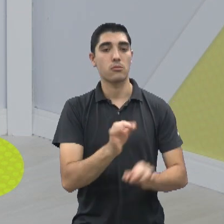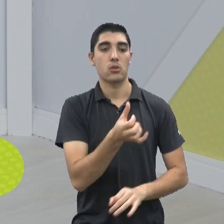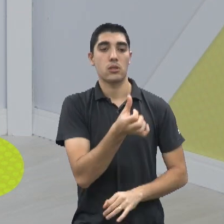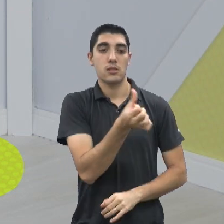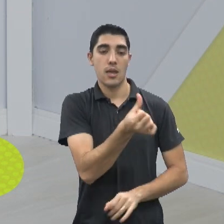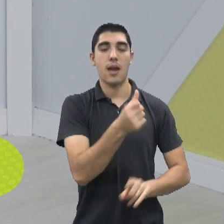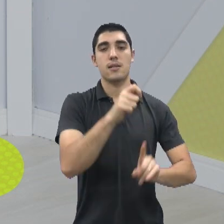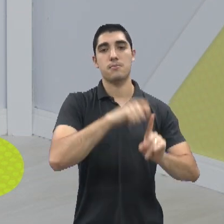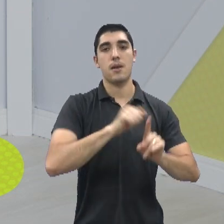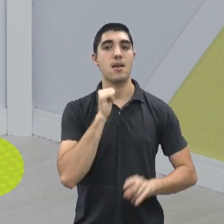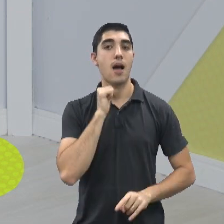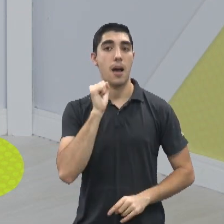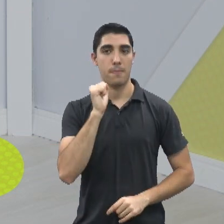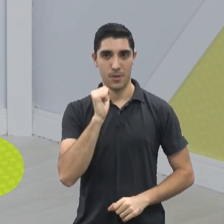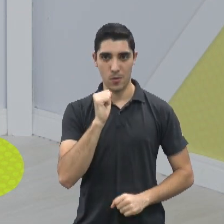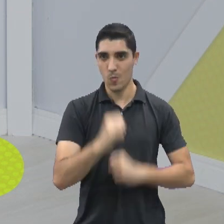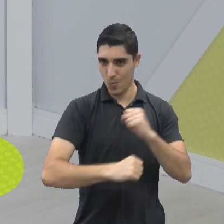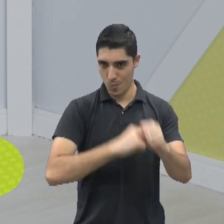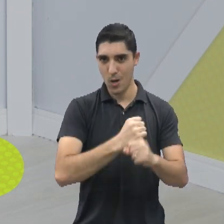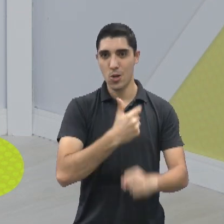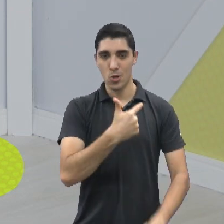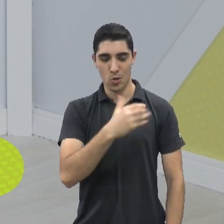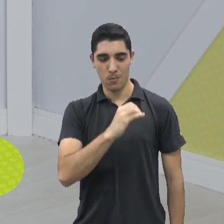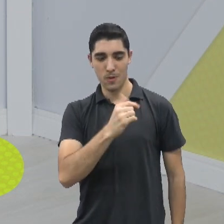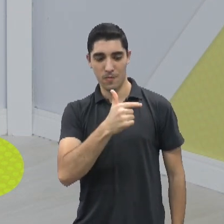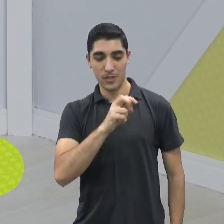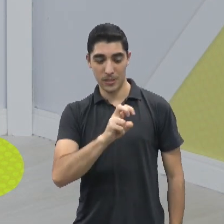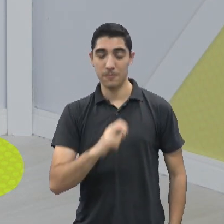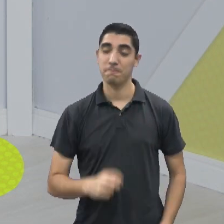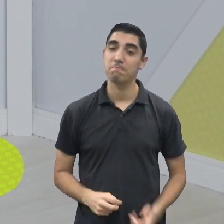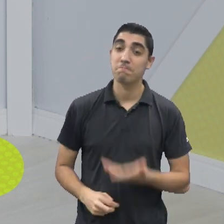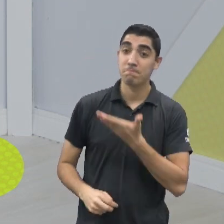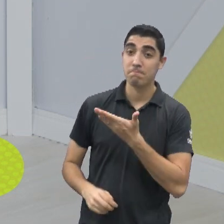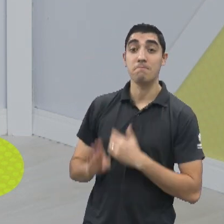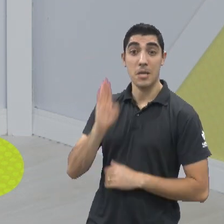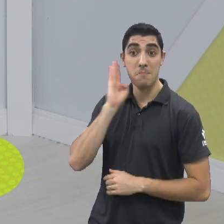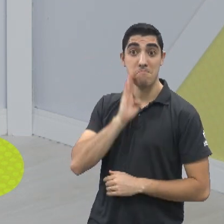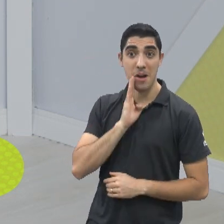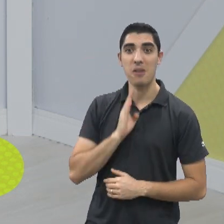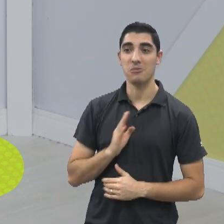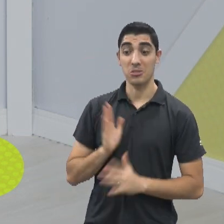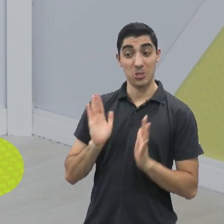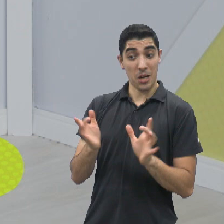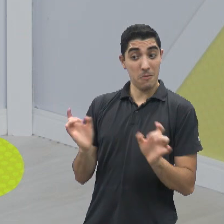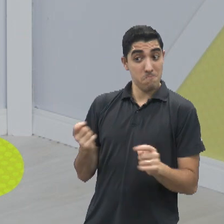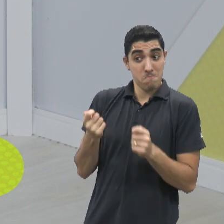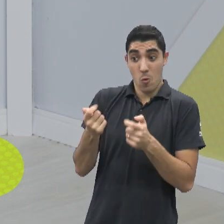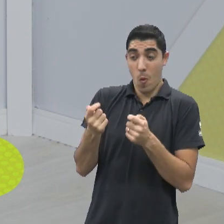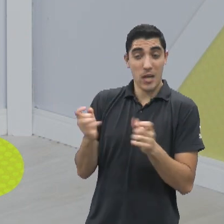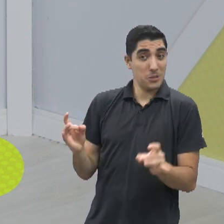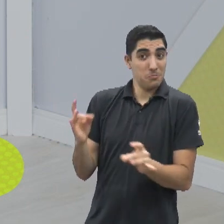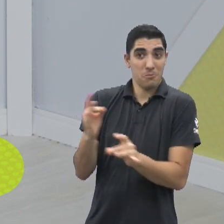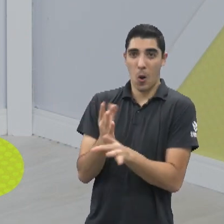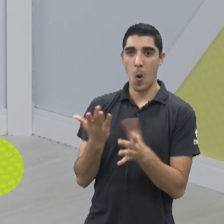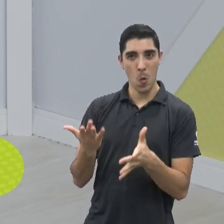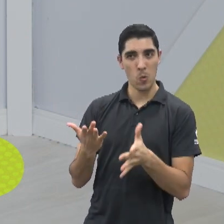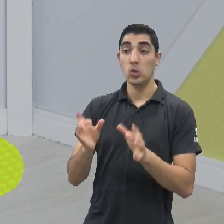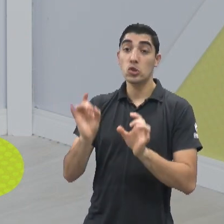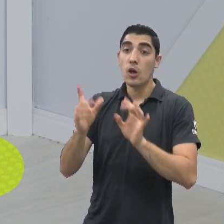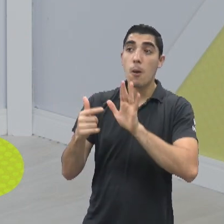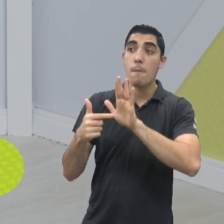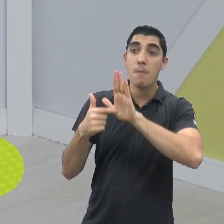de 2025. Paulo, agora sim a gente já tem o caminho aí praticamente traçado, né? Falta definir a tabela,